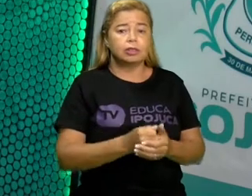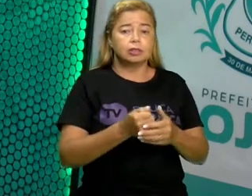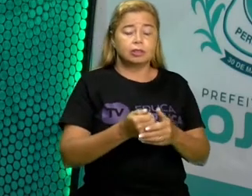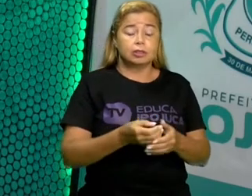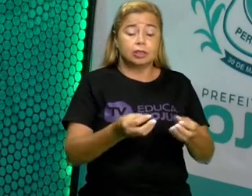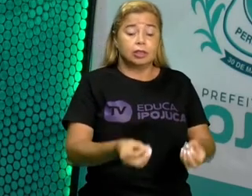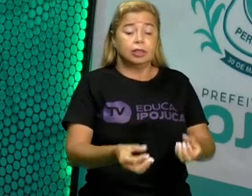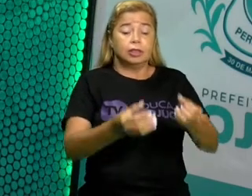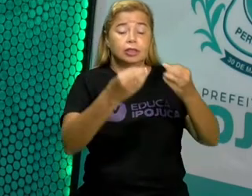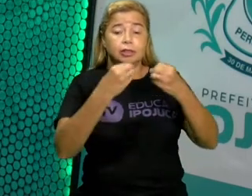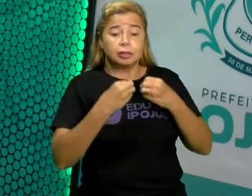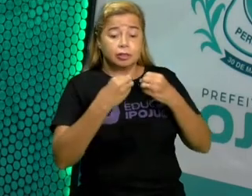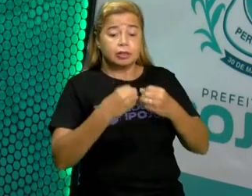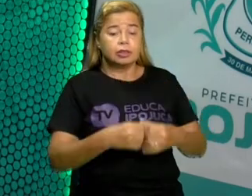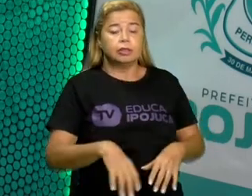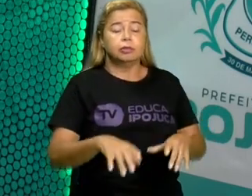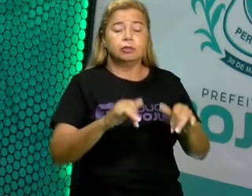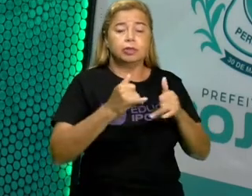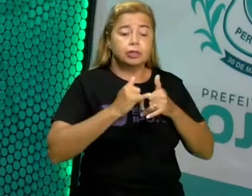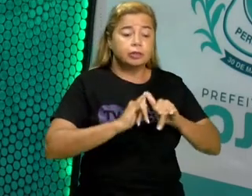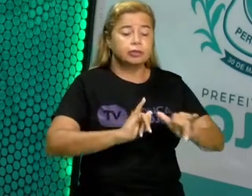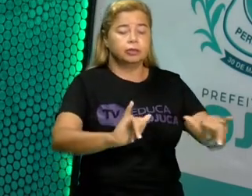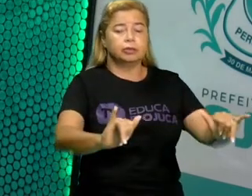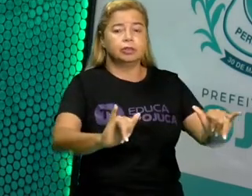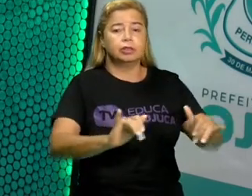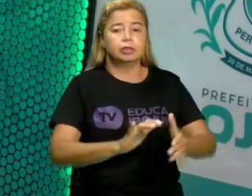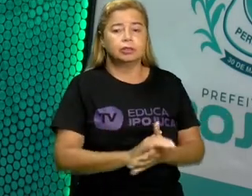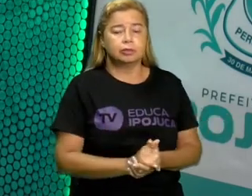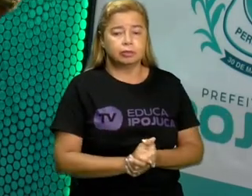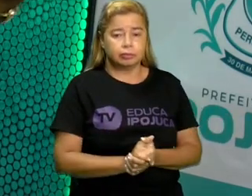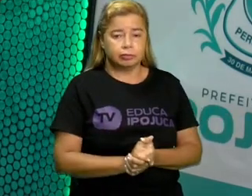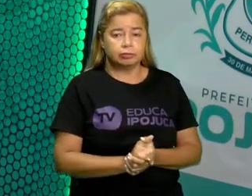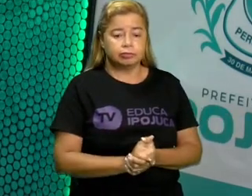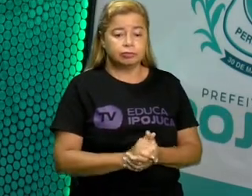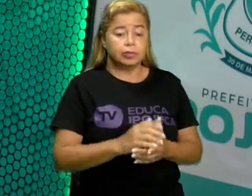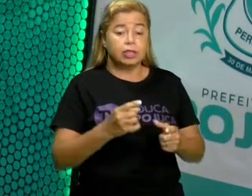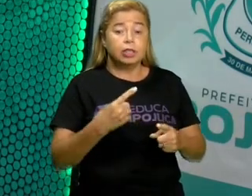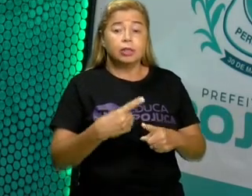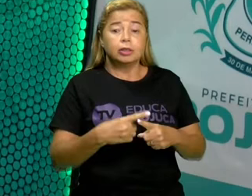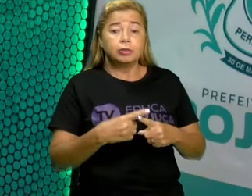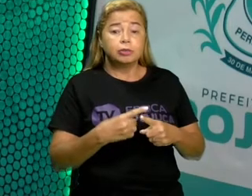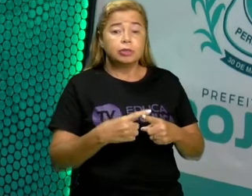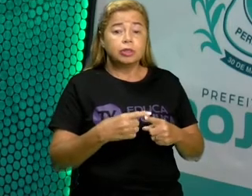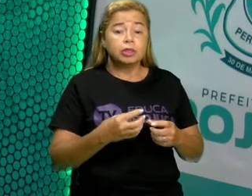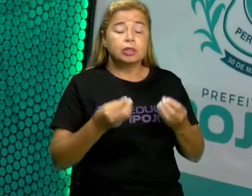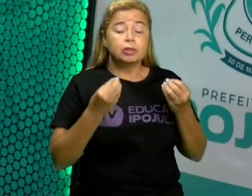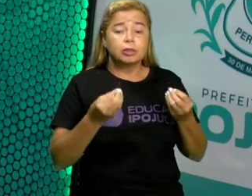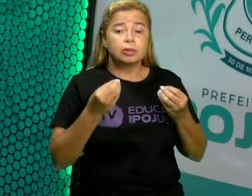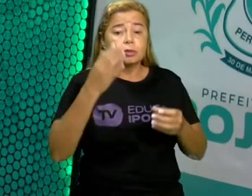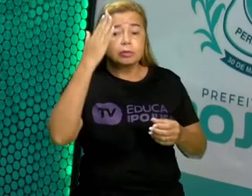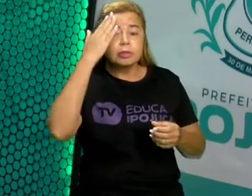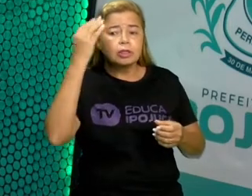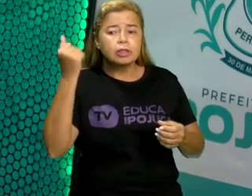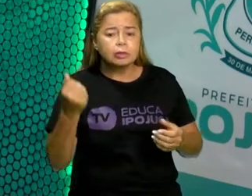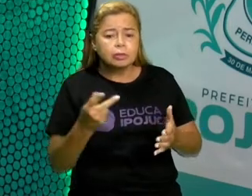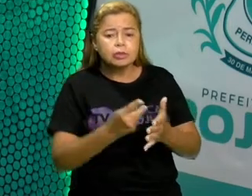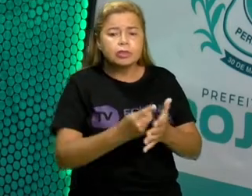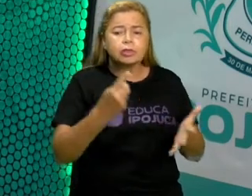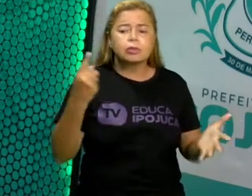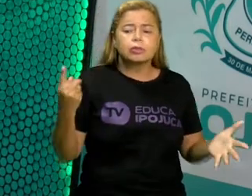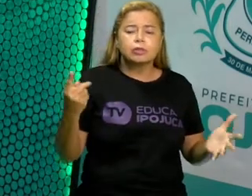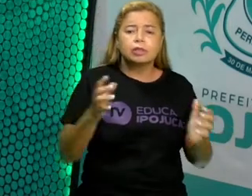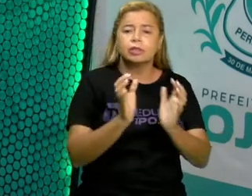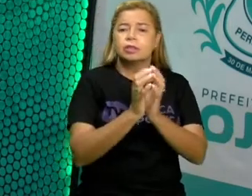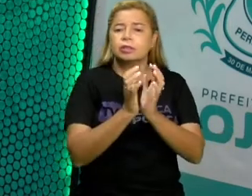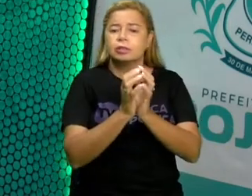conseguiria saber tá o que realmente Acontece ao nosso redor na nossa